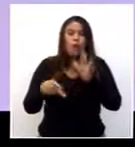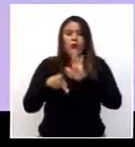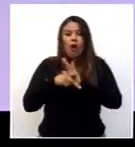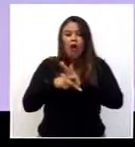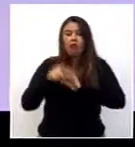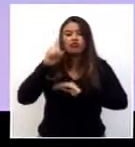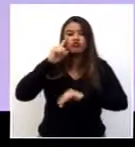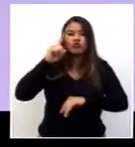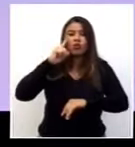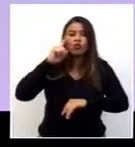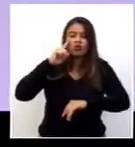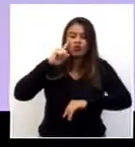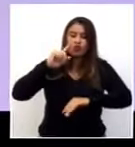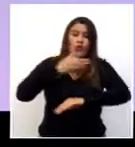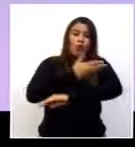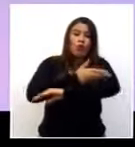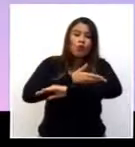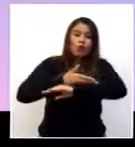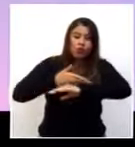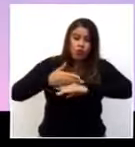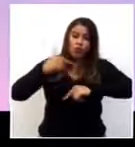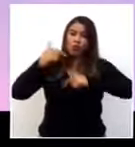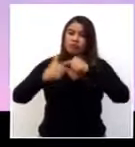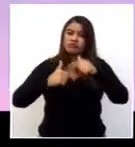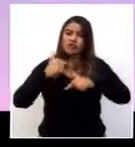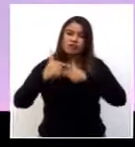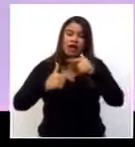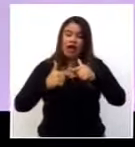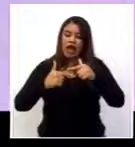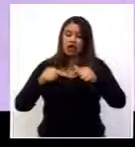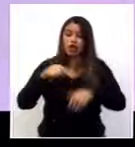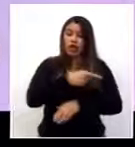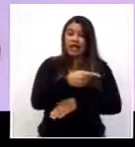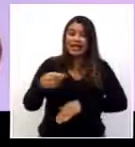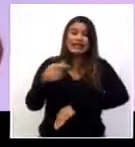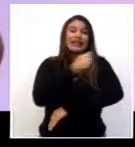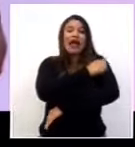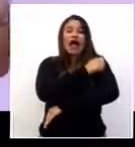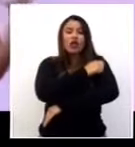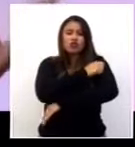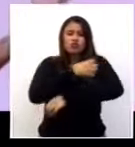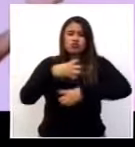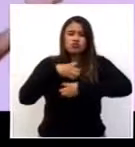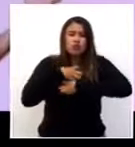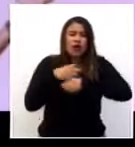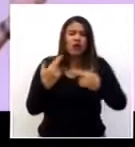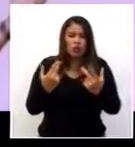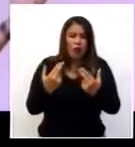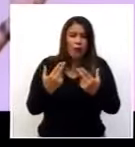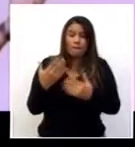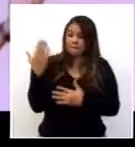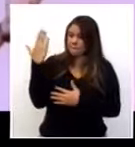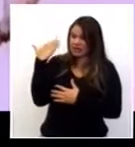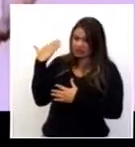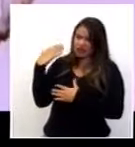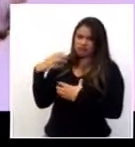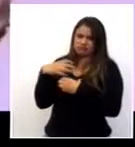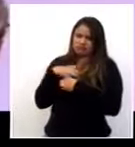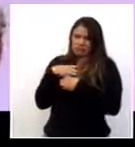com os alunos, esta sensação que foi minha um dia e que foi péssima?